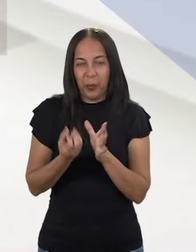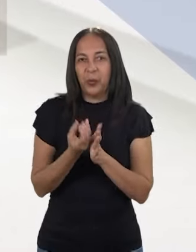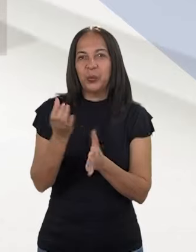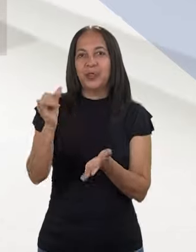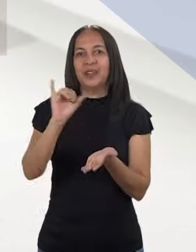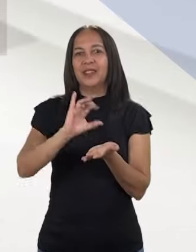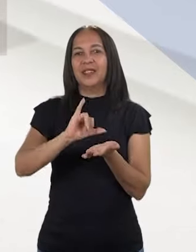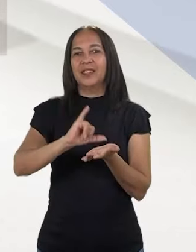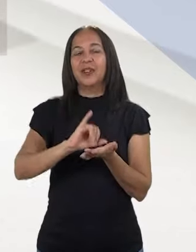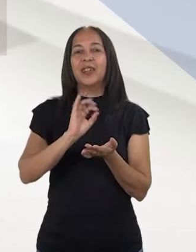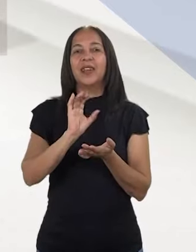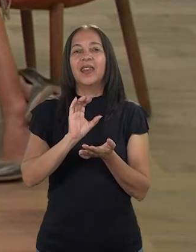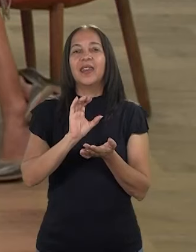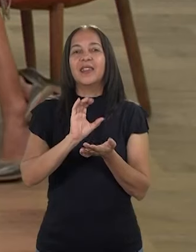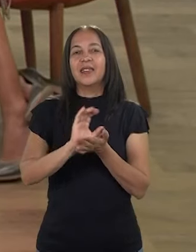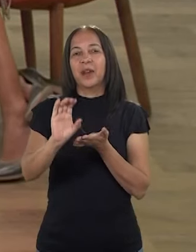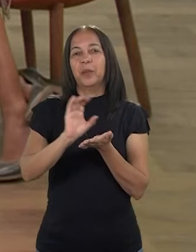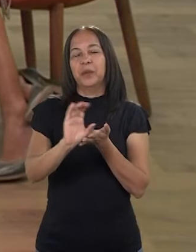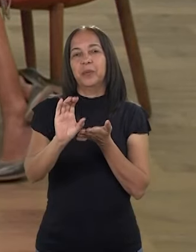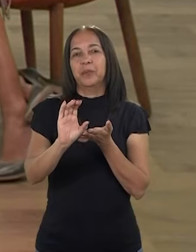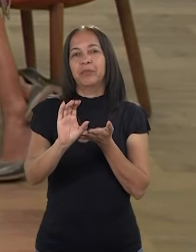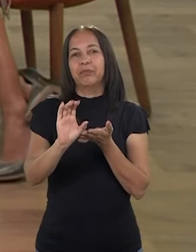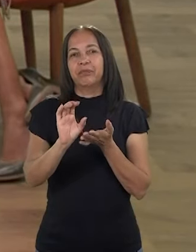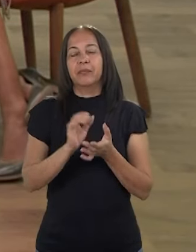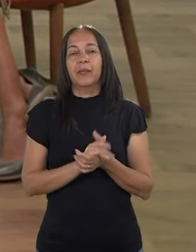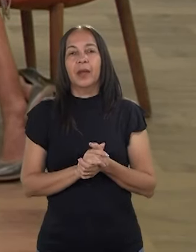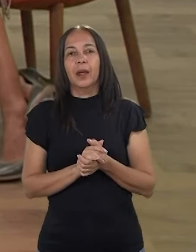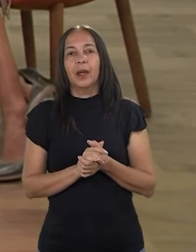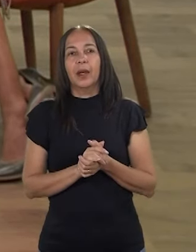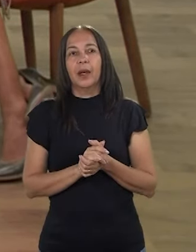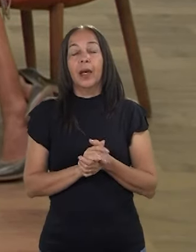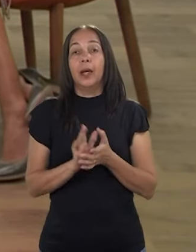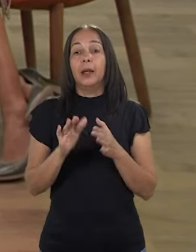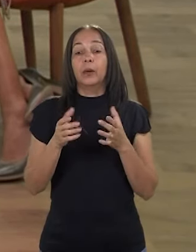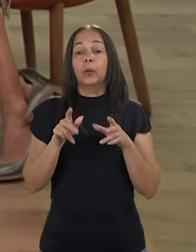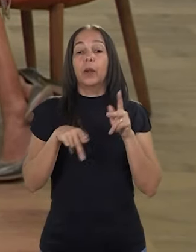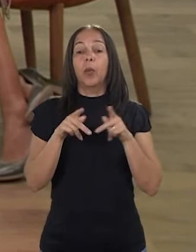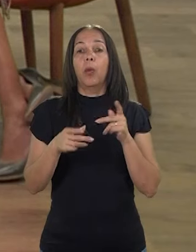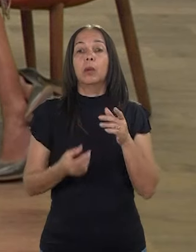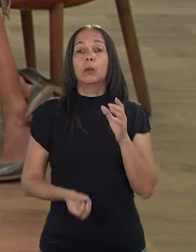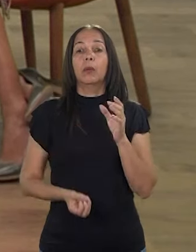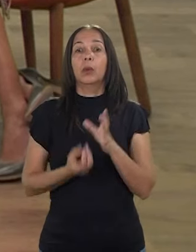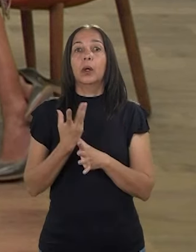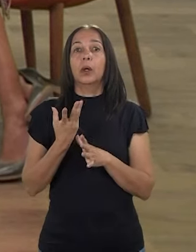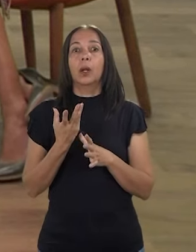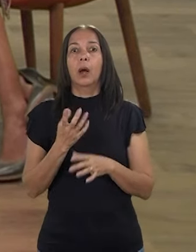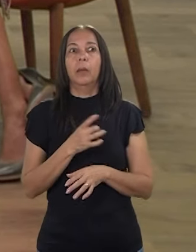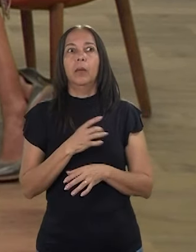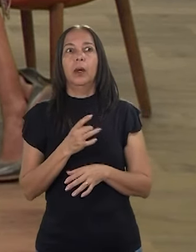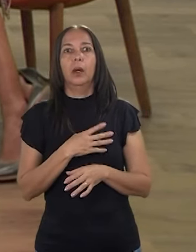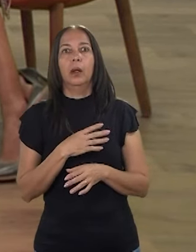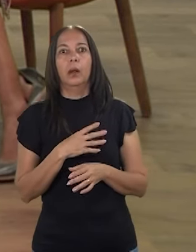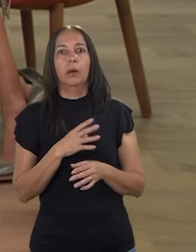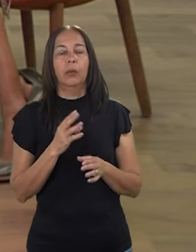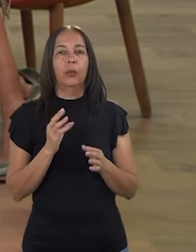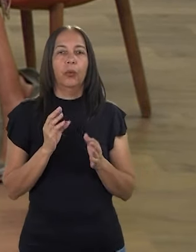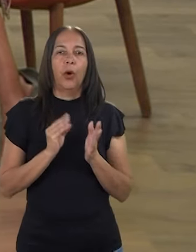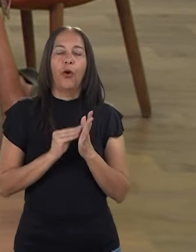e esse Capital não é Popular não é paraa população né na população se cria medo se cria é desorganização